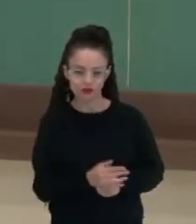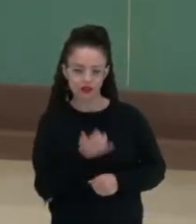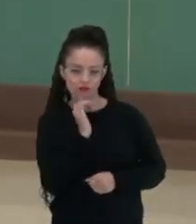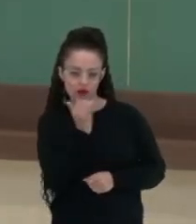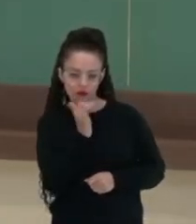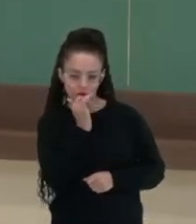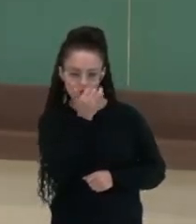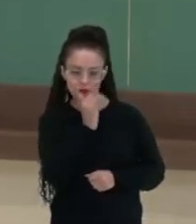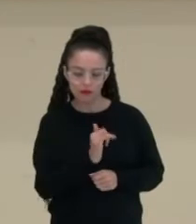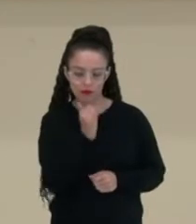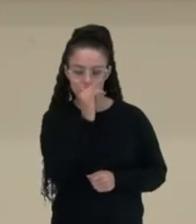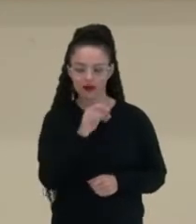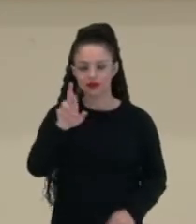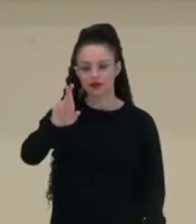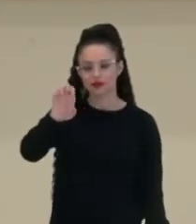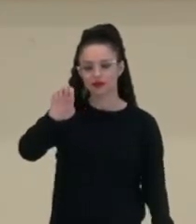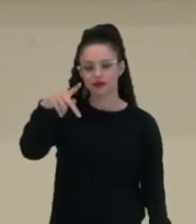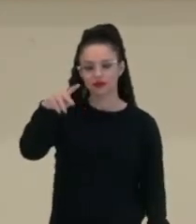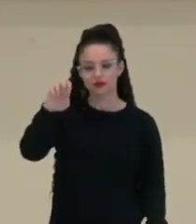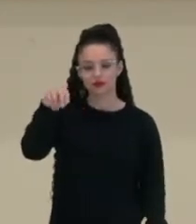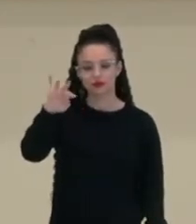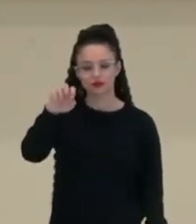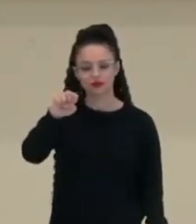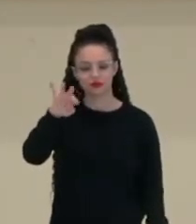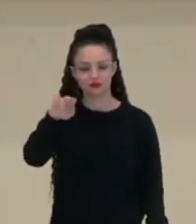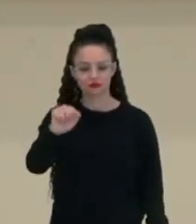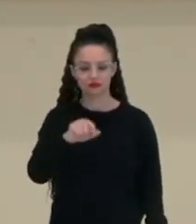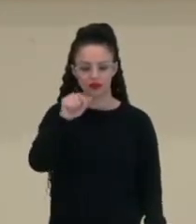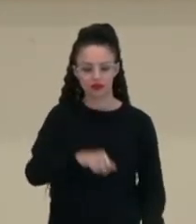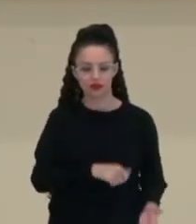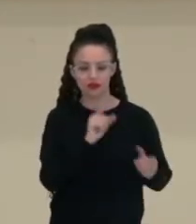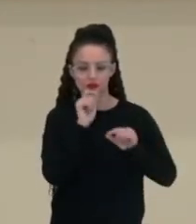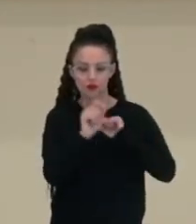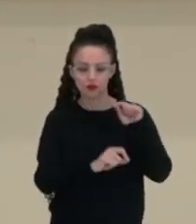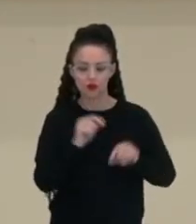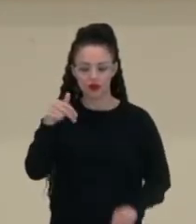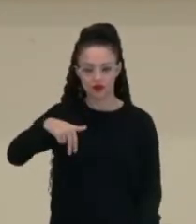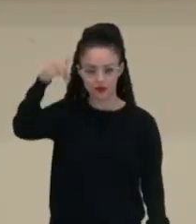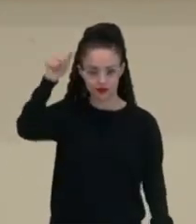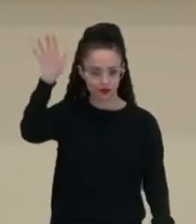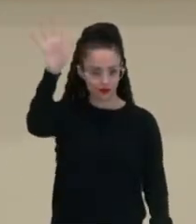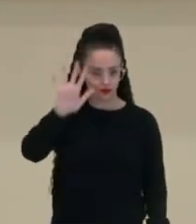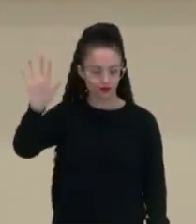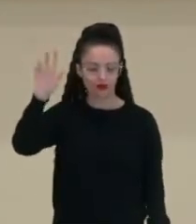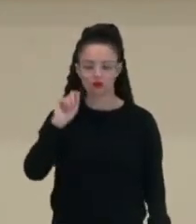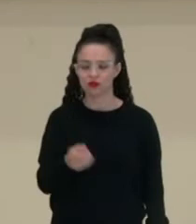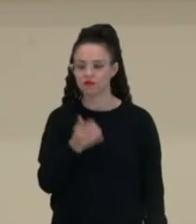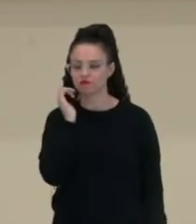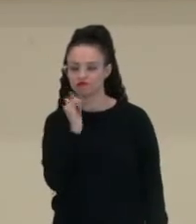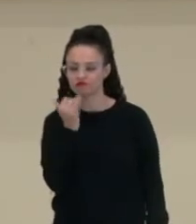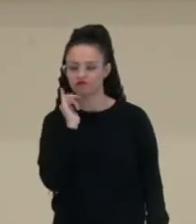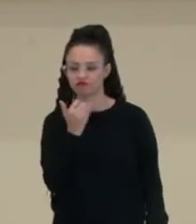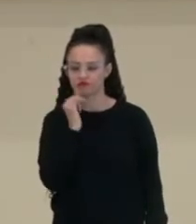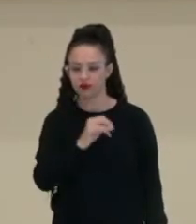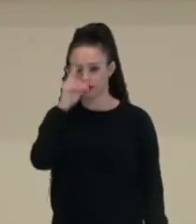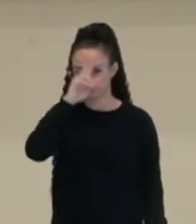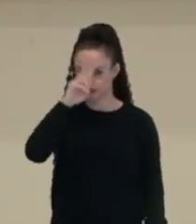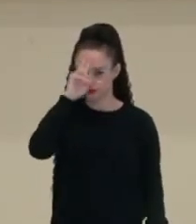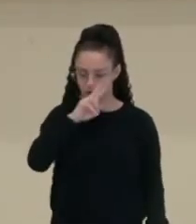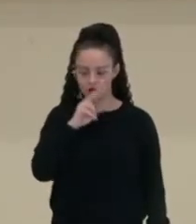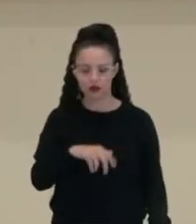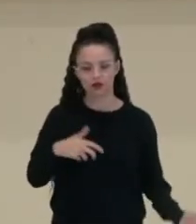né? Então, o que são os repentistas, né? Então, geralmente, eles estão ali no Nordeste brasileiro e eles contam história, né, com